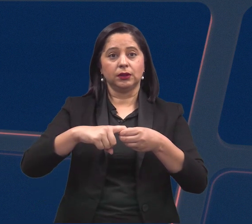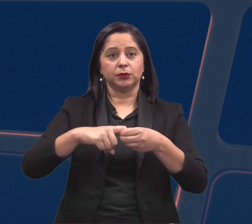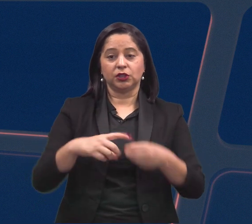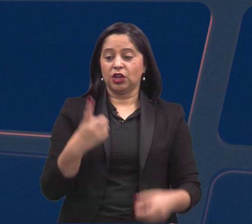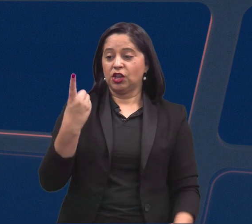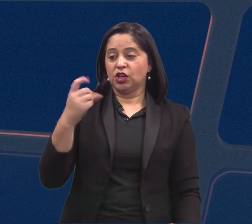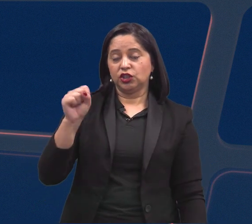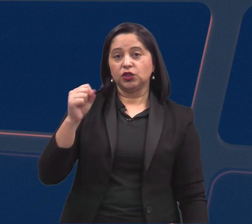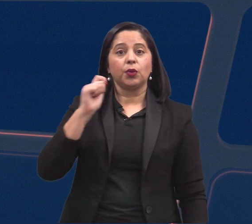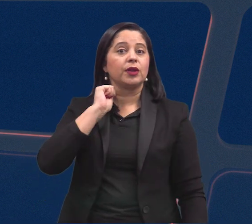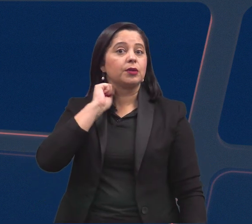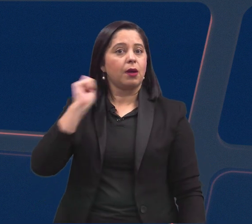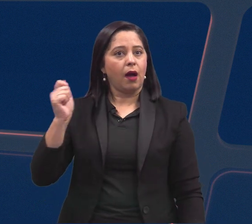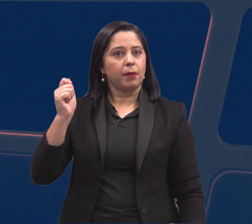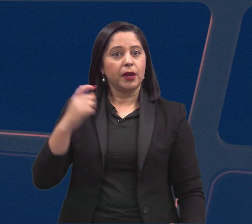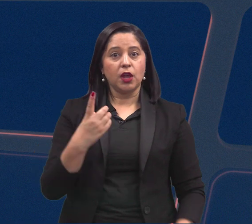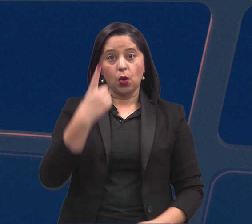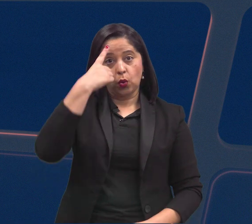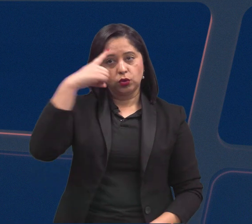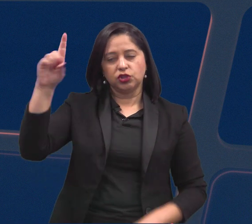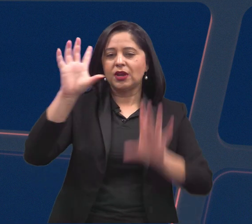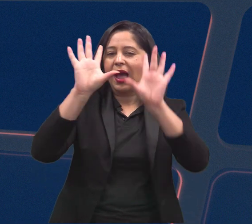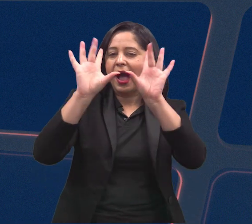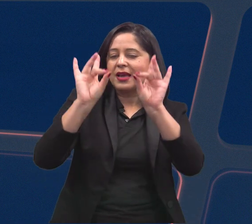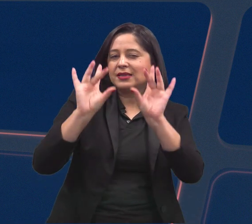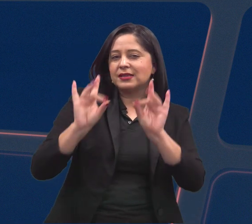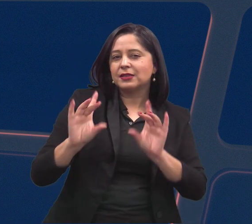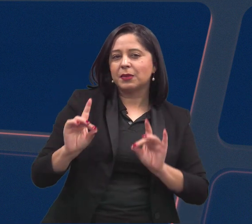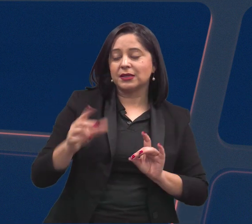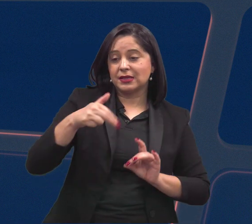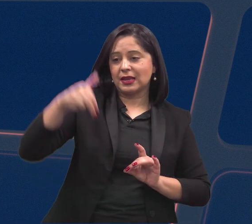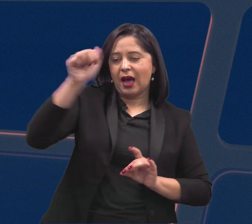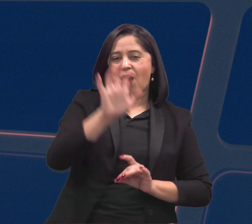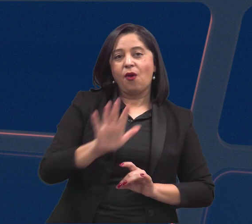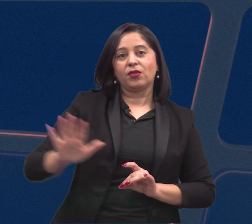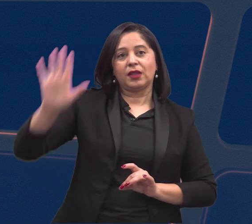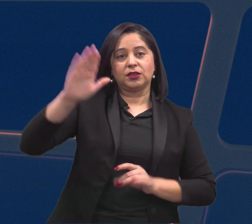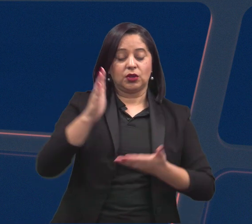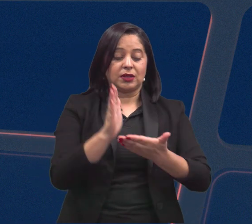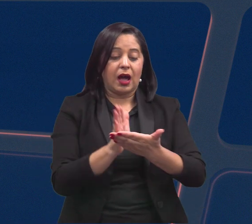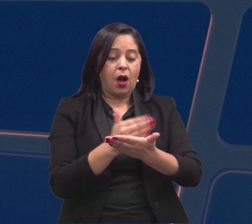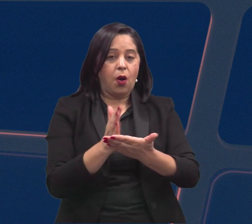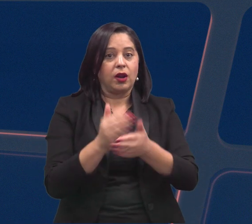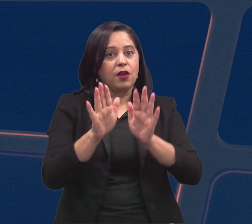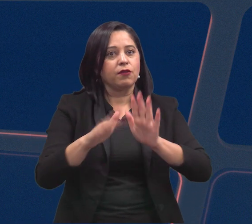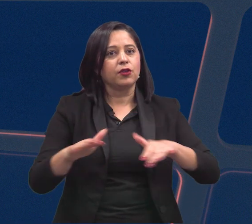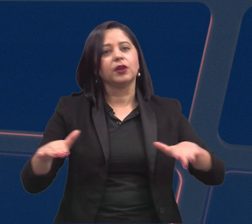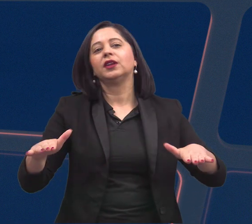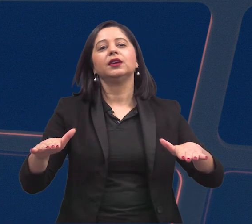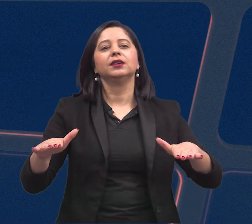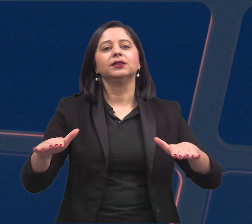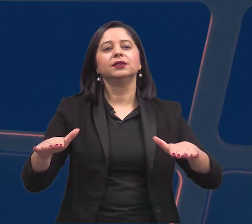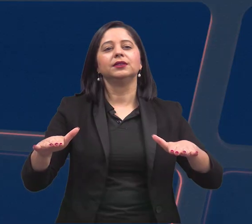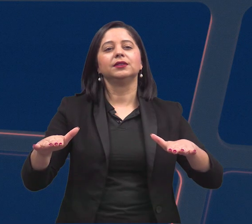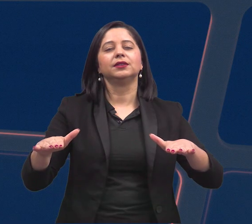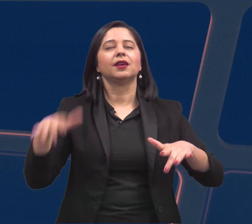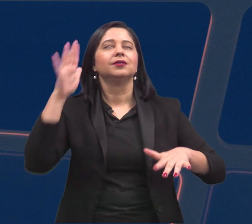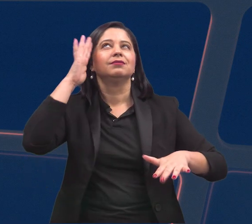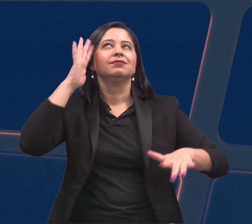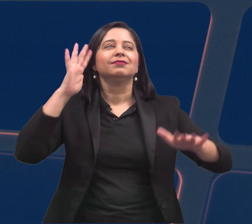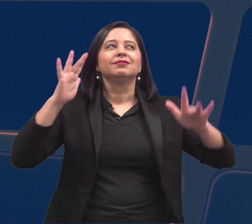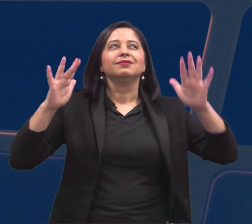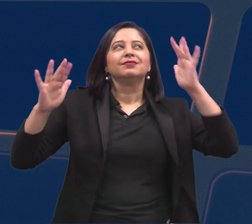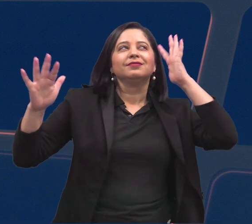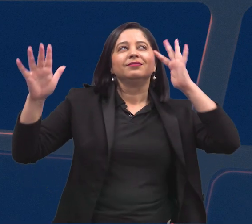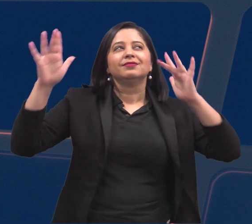Voltamos e em 18 de abril é comemorado o Dia Nacional do Livro Infantil, uma data que nos transporta para o universo